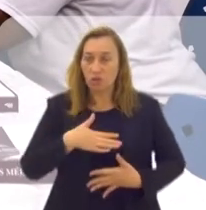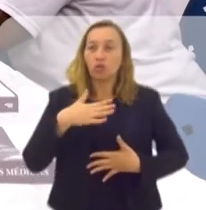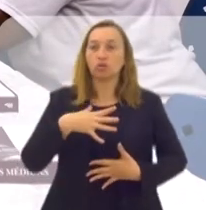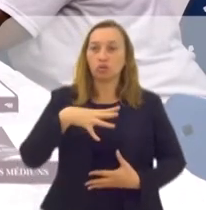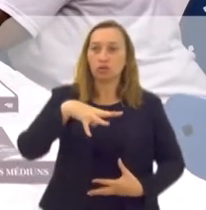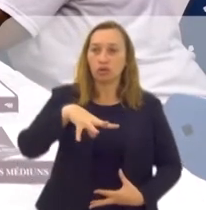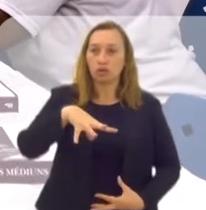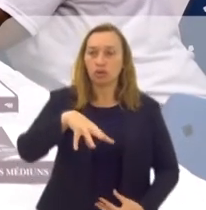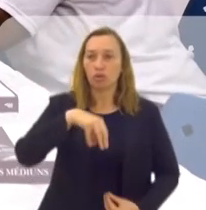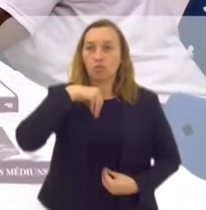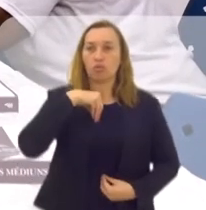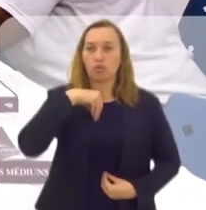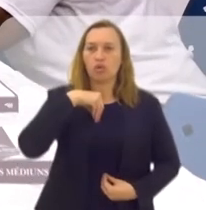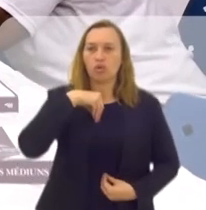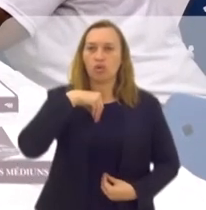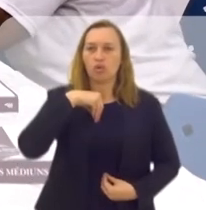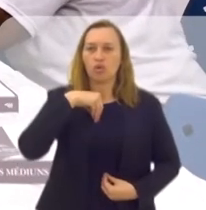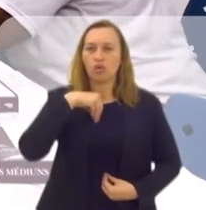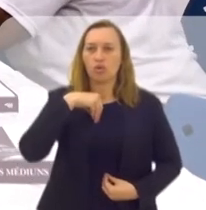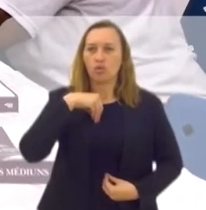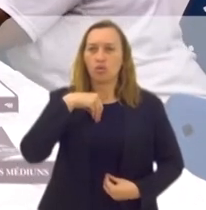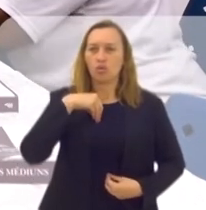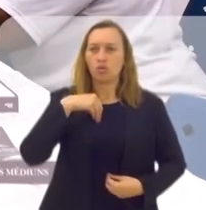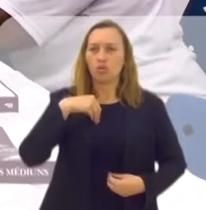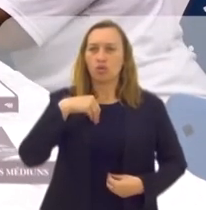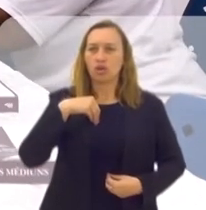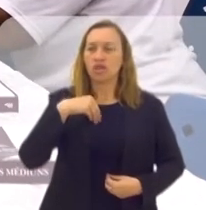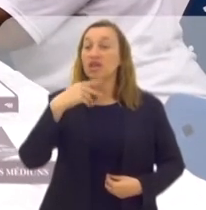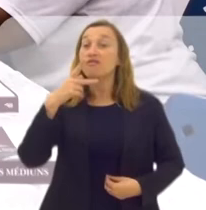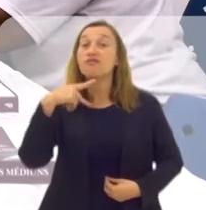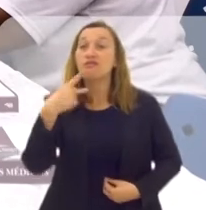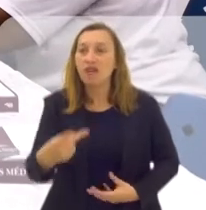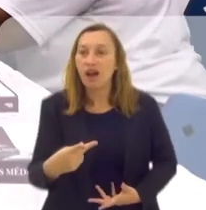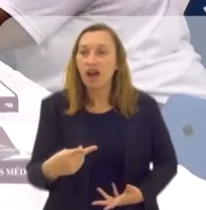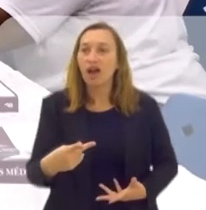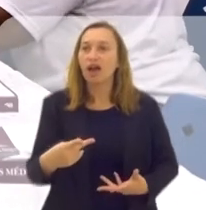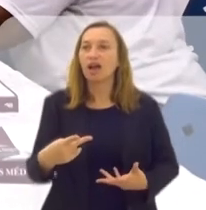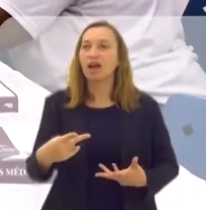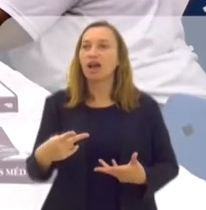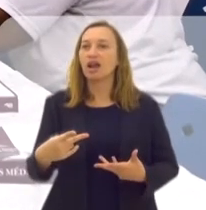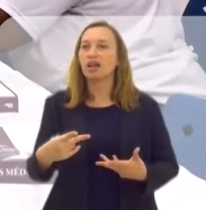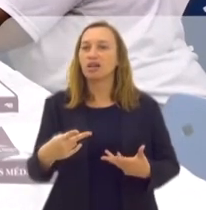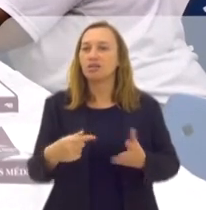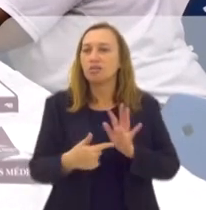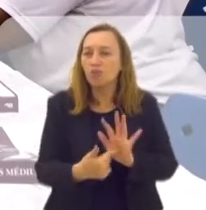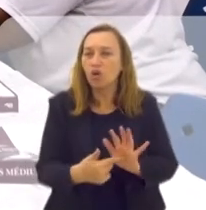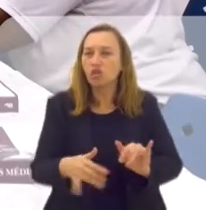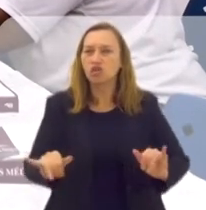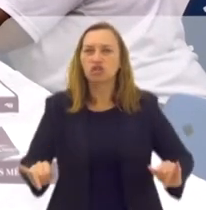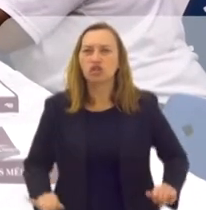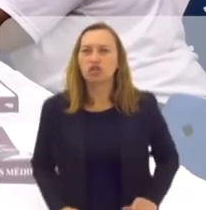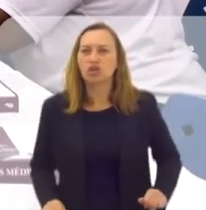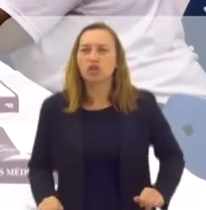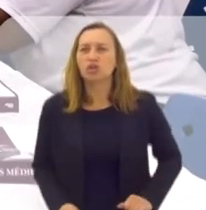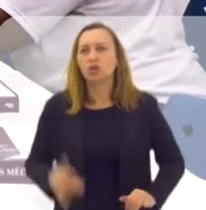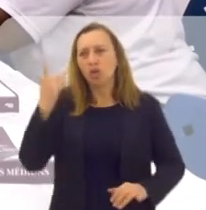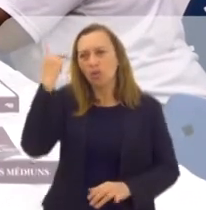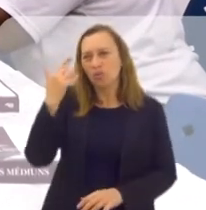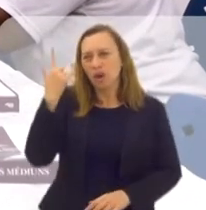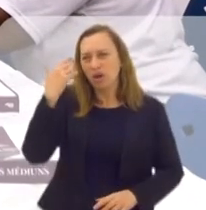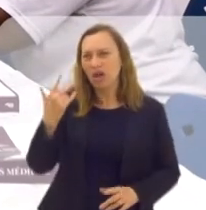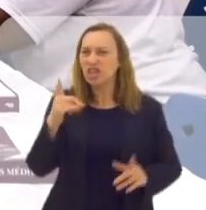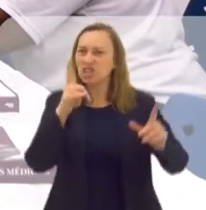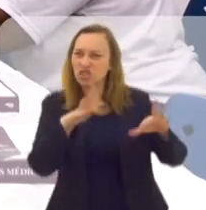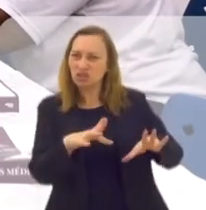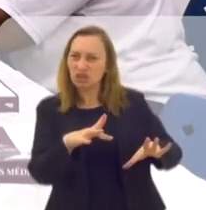anímico. Ele toma posse de novo de um corpo físico, então ele fala com mais naturalidade, ele expõe seus sofrimentos com mais